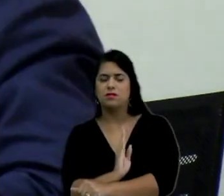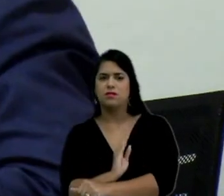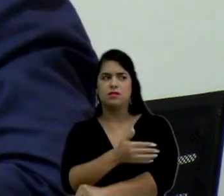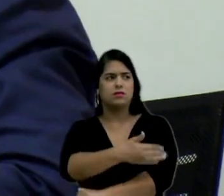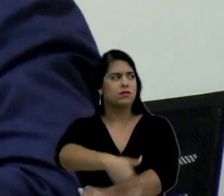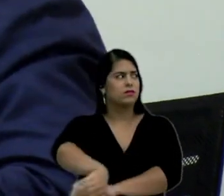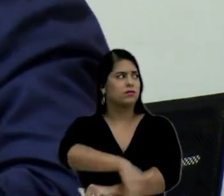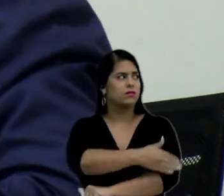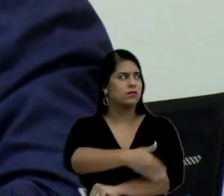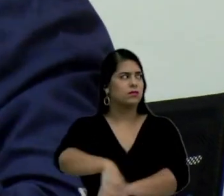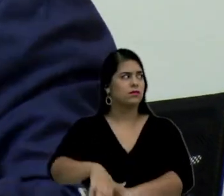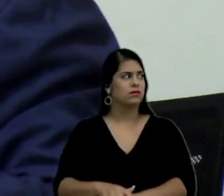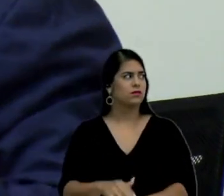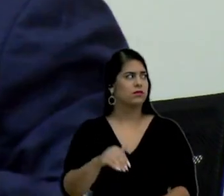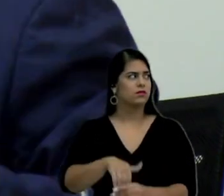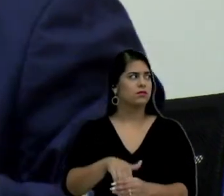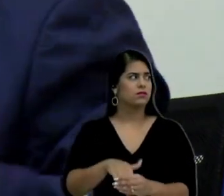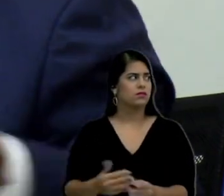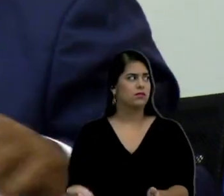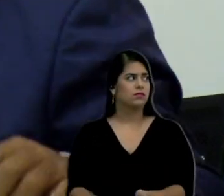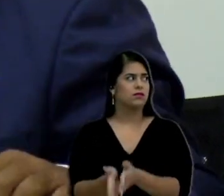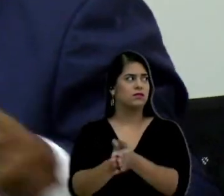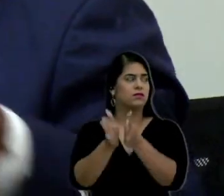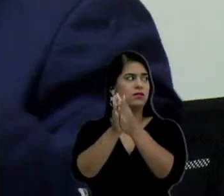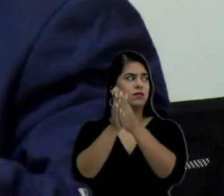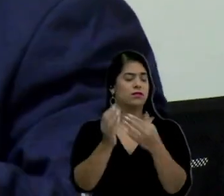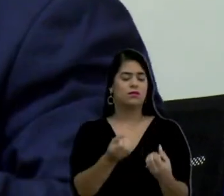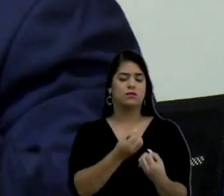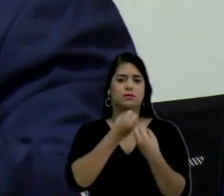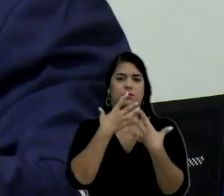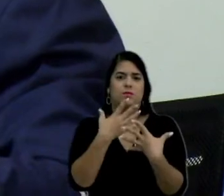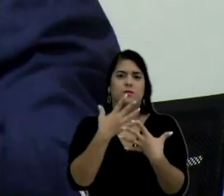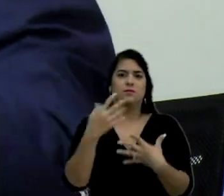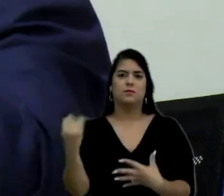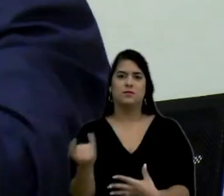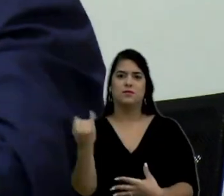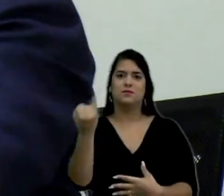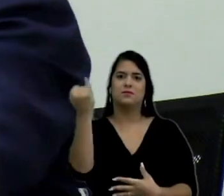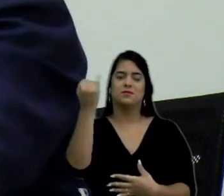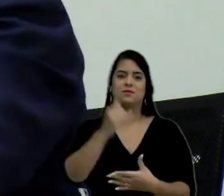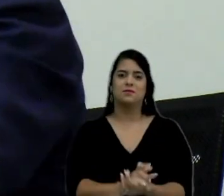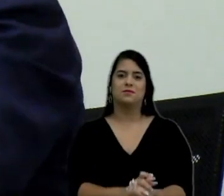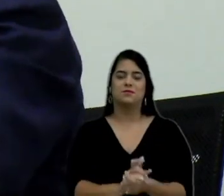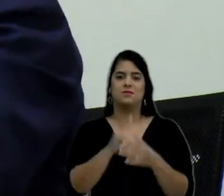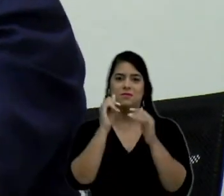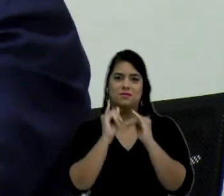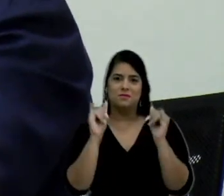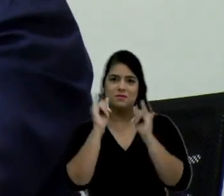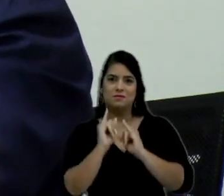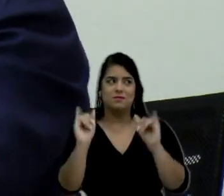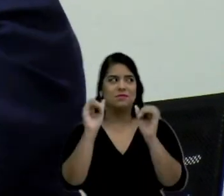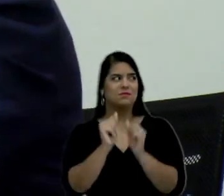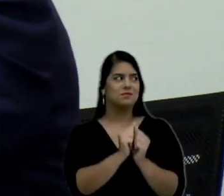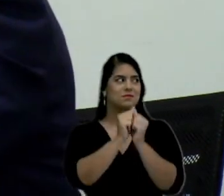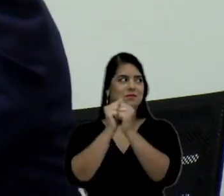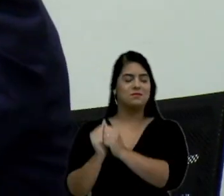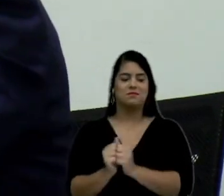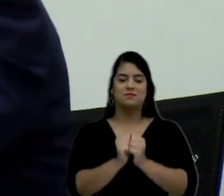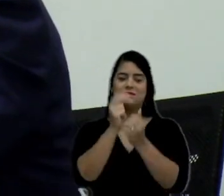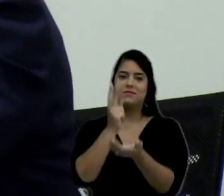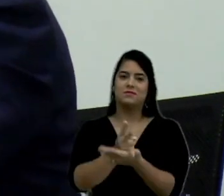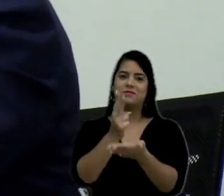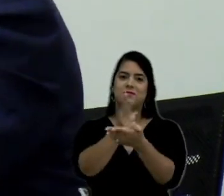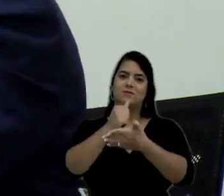Lucas que esse voto de aplauso é mais do que merecido quero lhe dizer que eu estou aqui junto e lhe sempre lhe